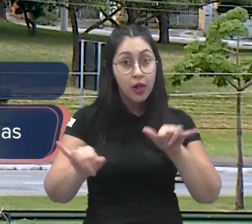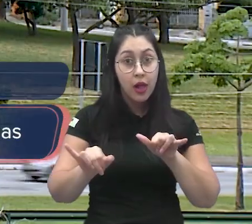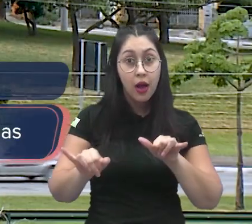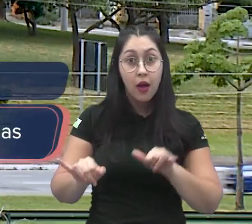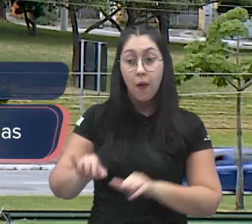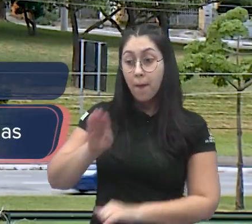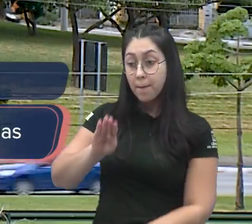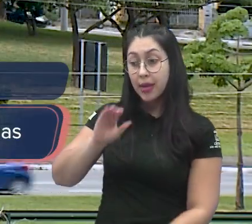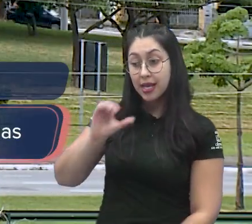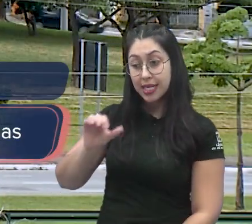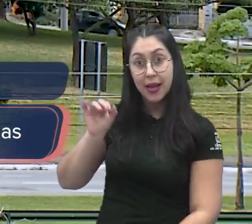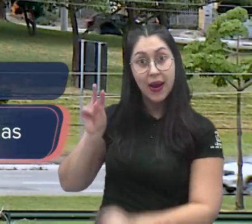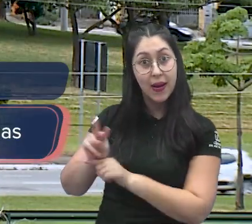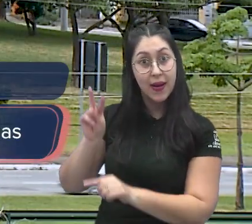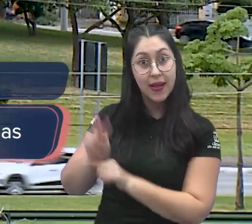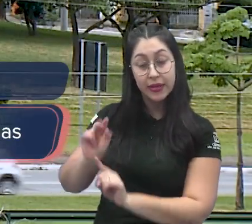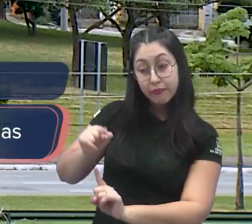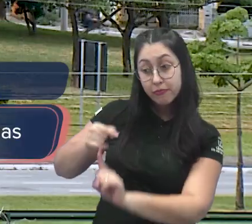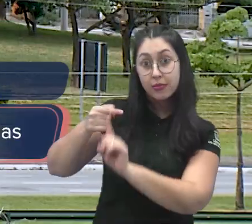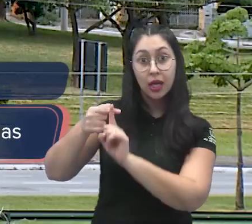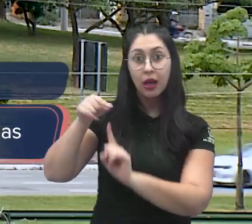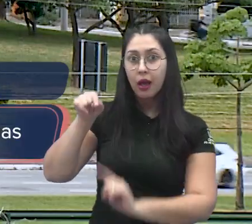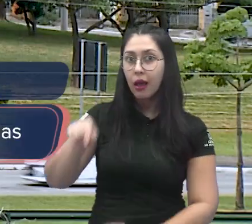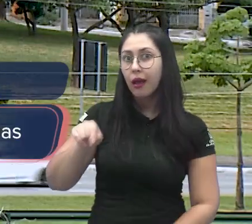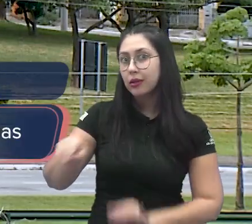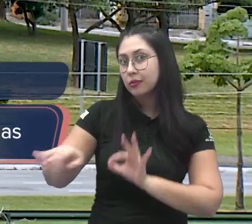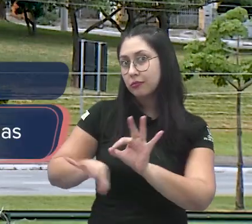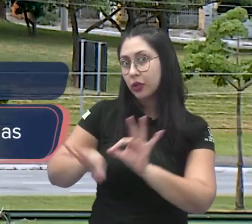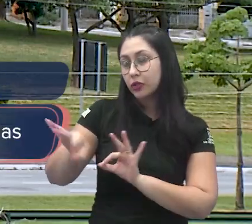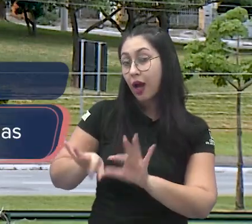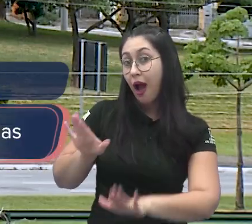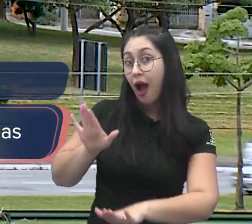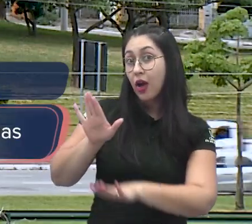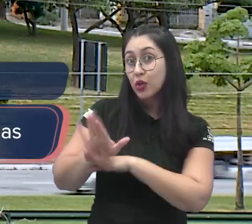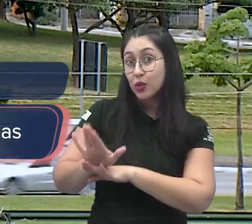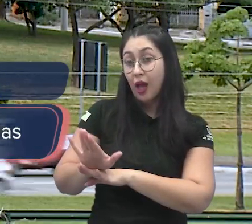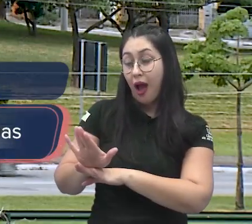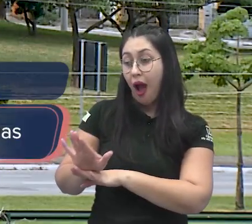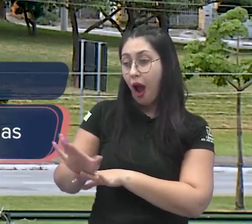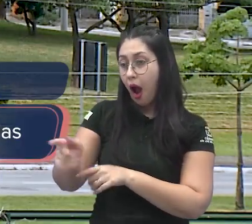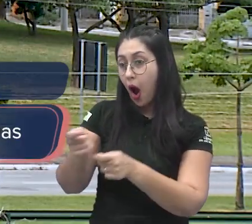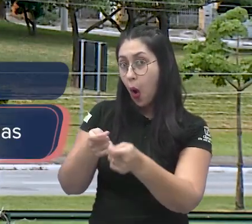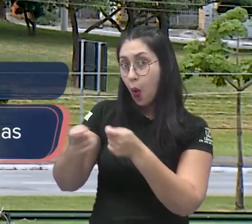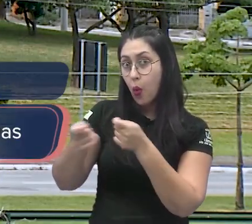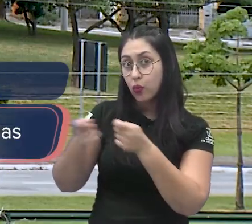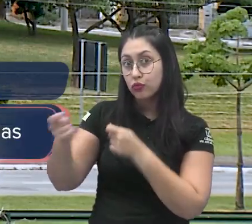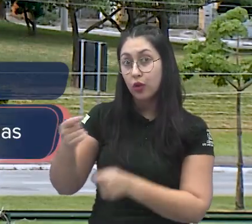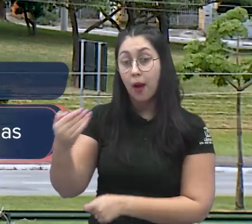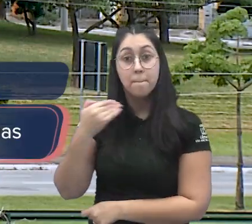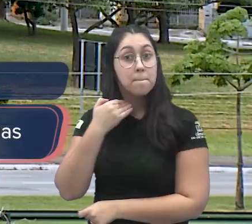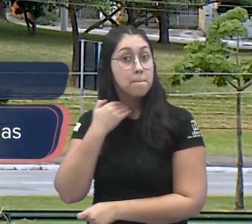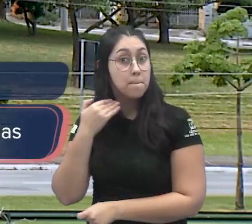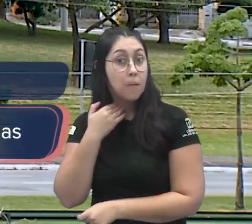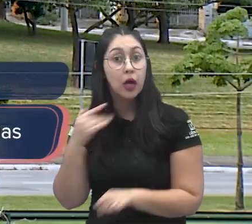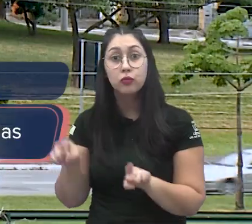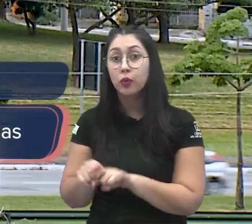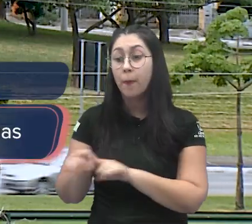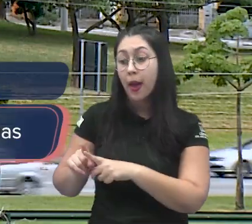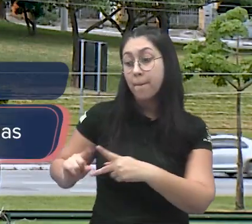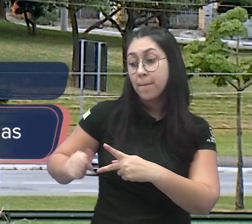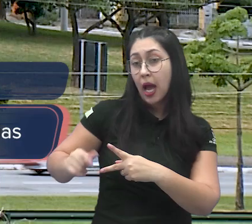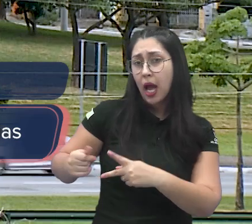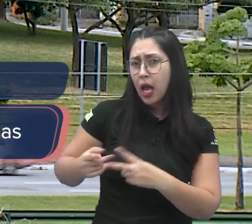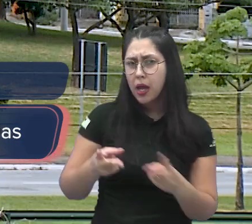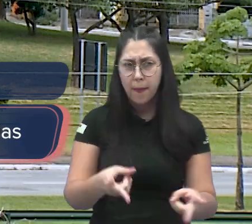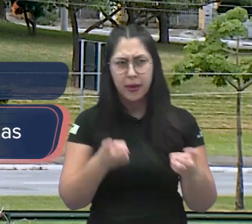reforçar aqui, o BC Protege Mais, ele ajuda a controlar as contas bancárias, chaves Pix e